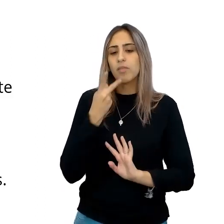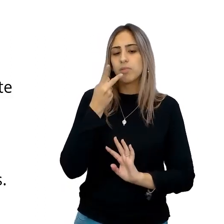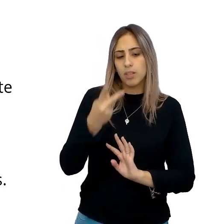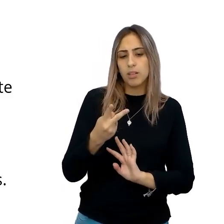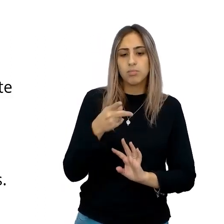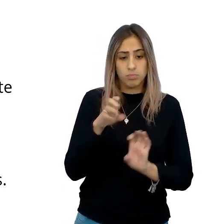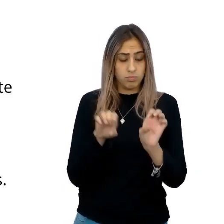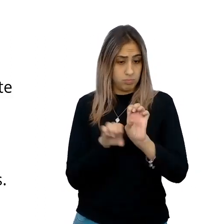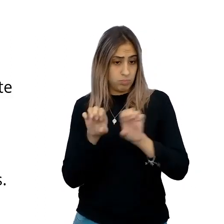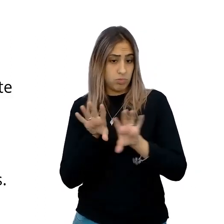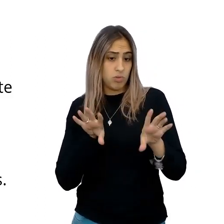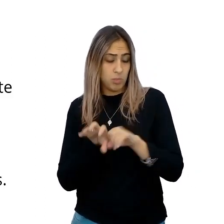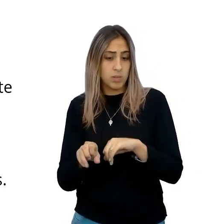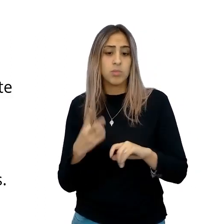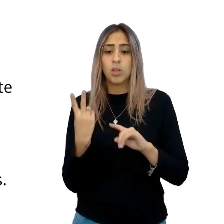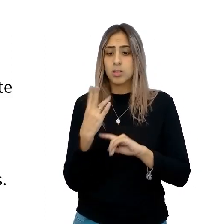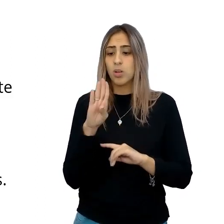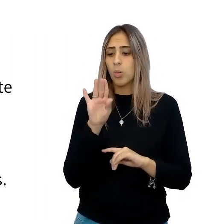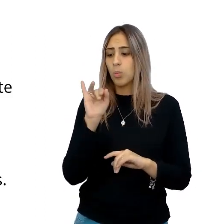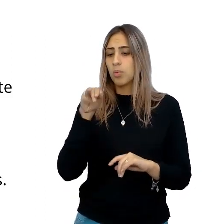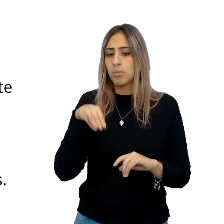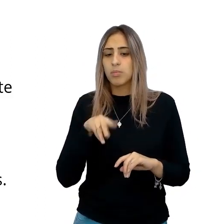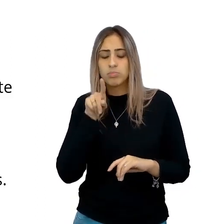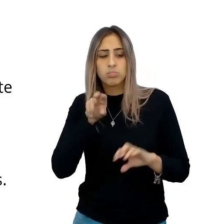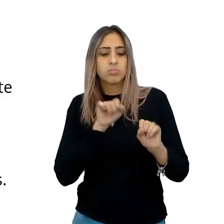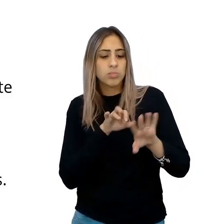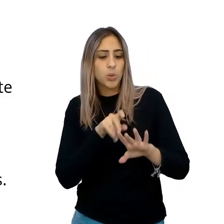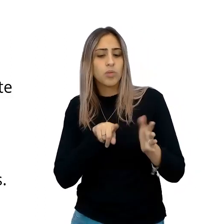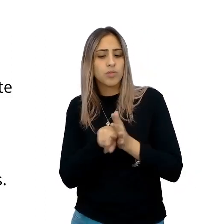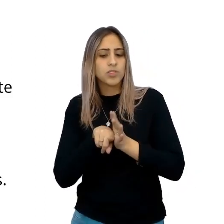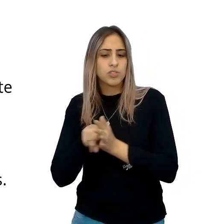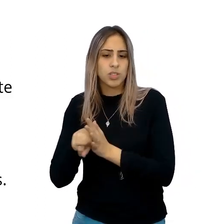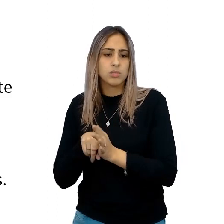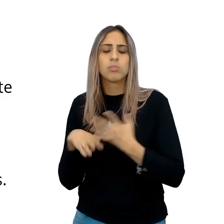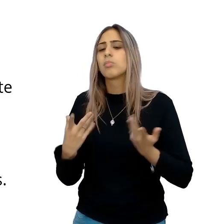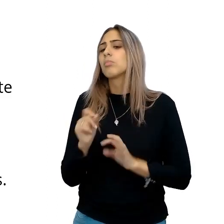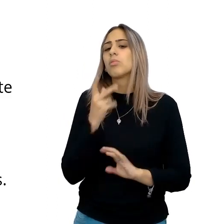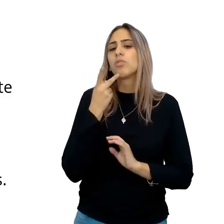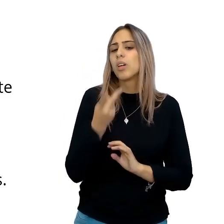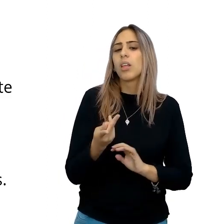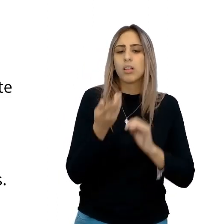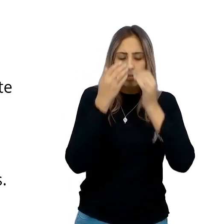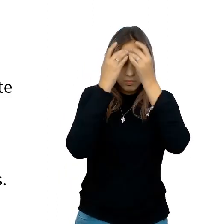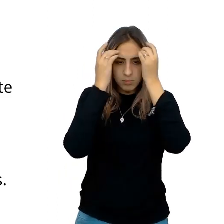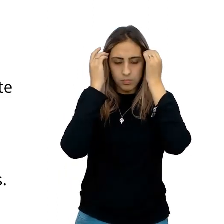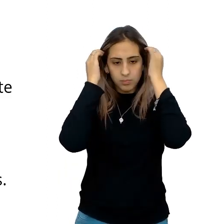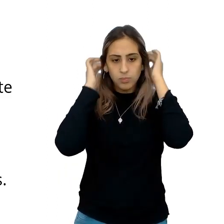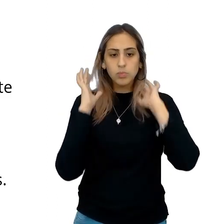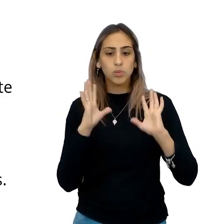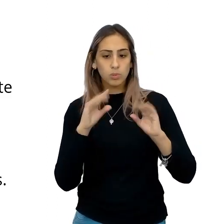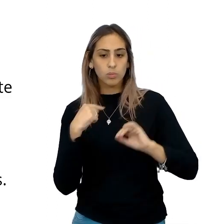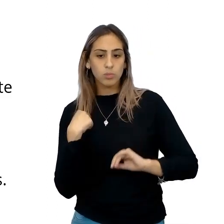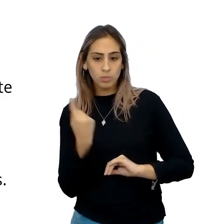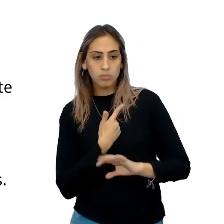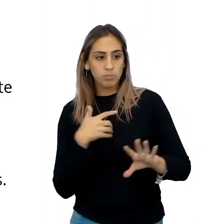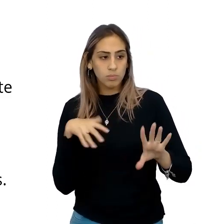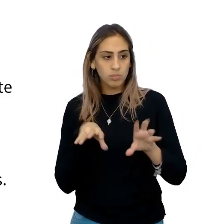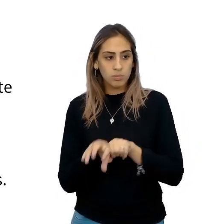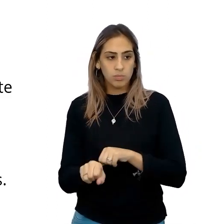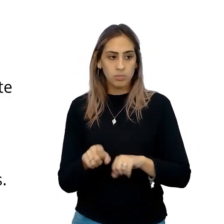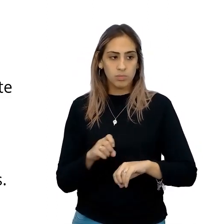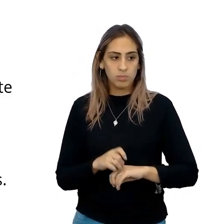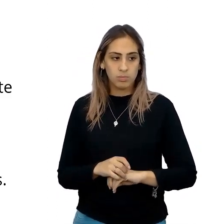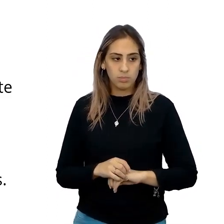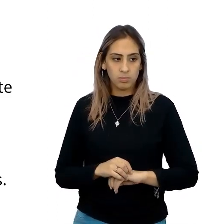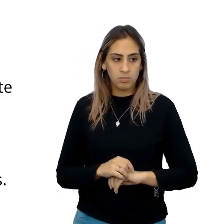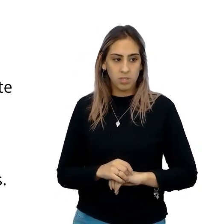o eixo formativo do segundo bimestre é ensino por investigação. Então, quer dizer, todas as nossas formações nesse segundo bimestre